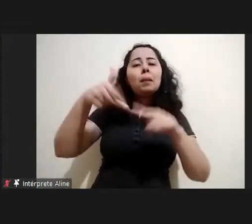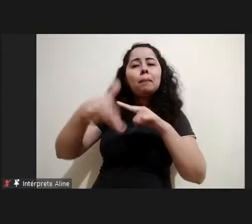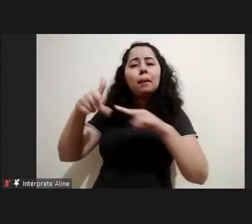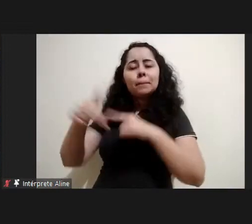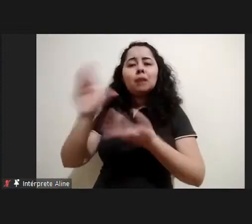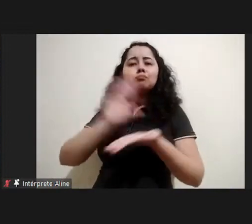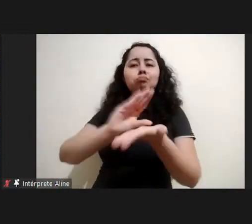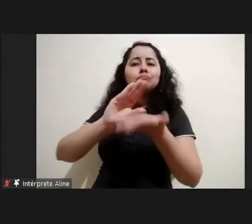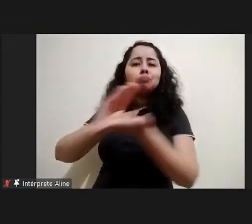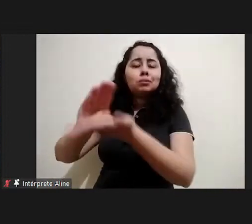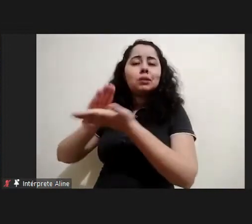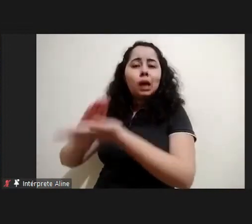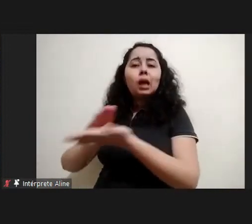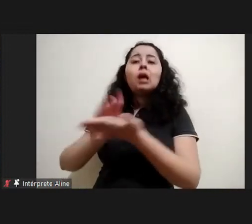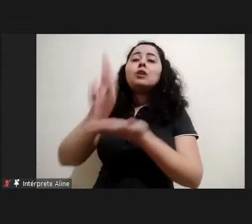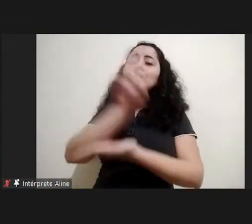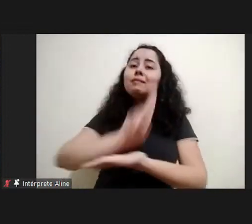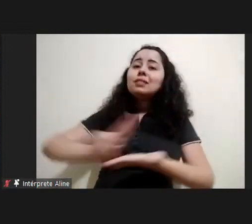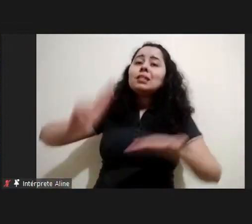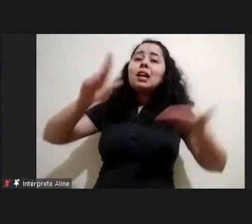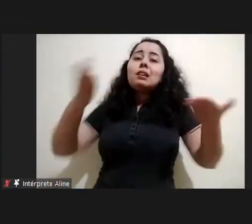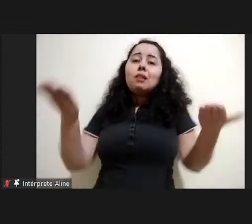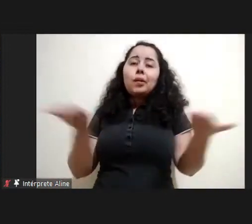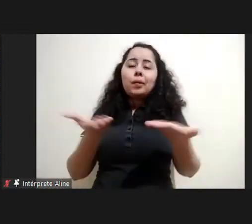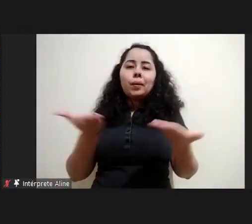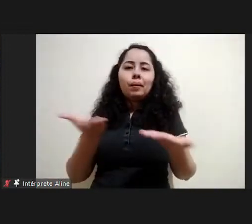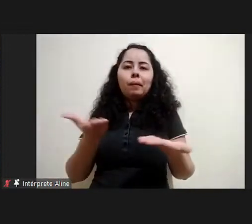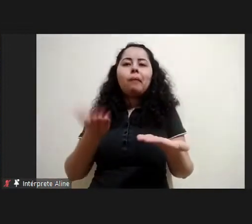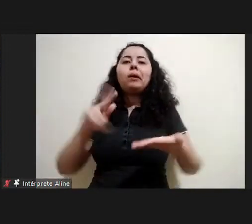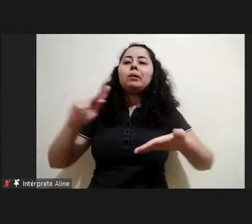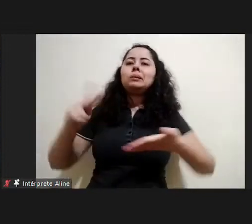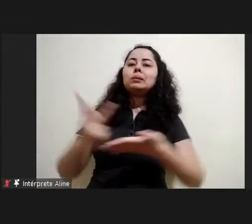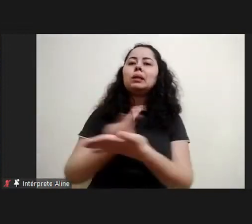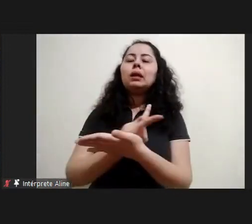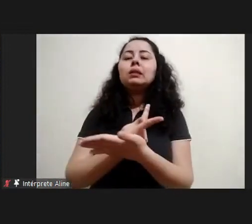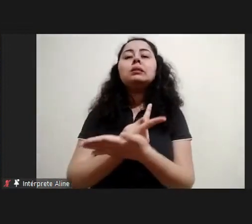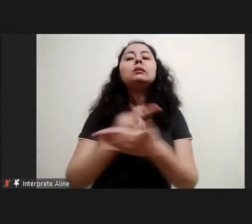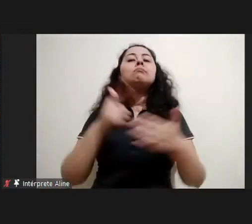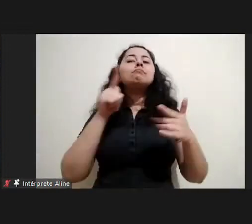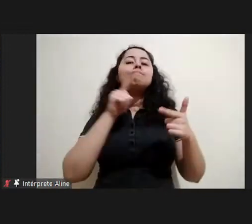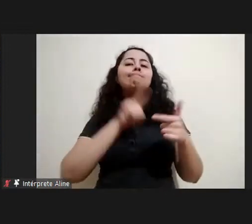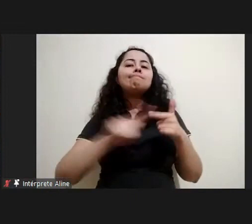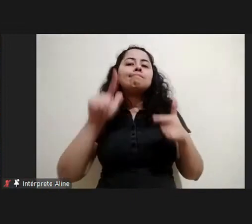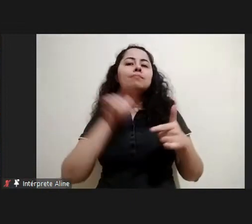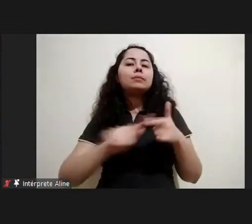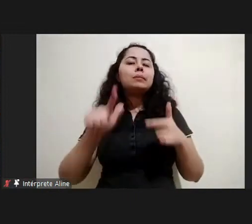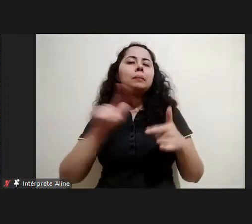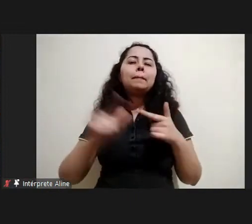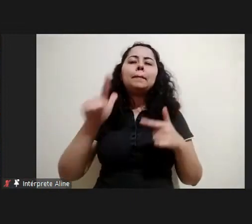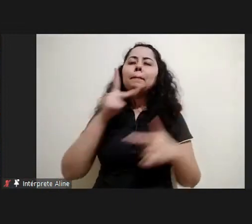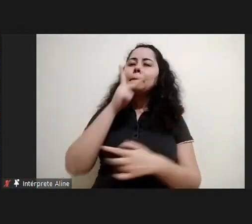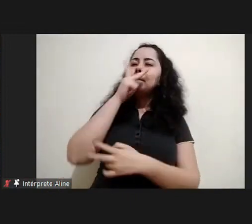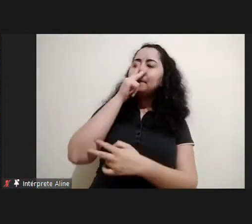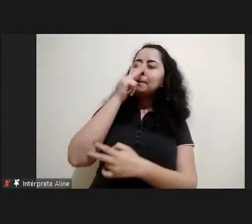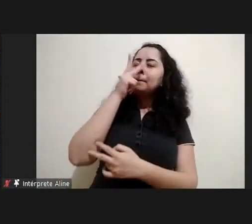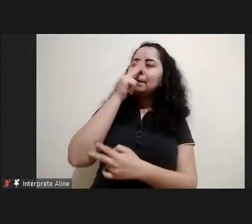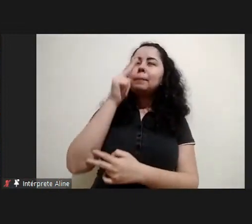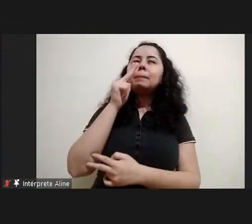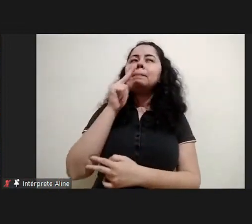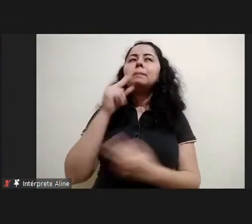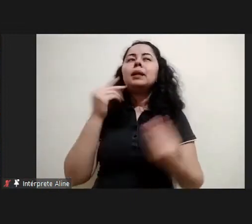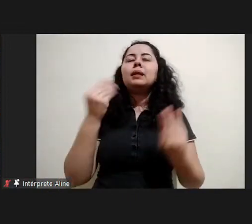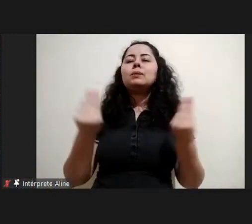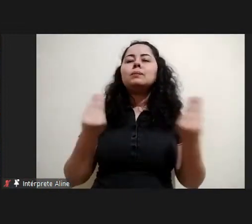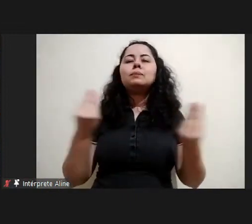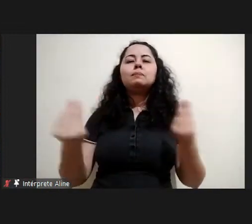passado nesse momento por mais paradoxal que possa parecer, já que fomos tão